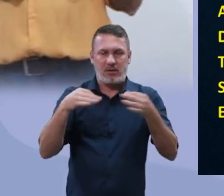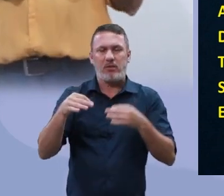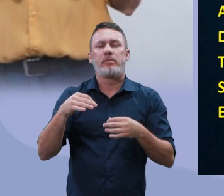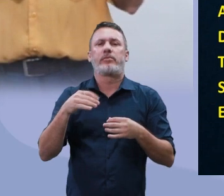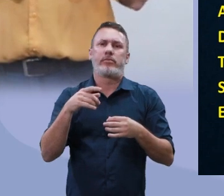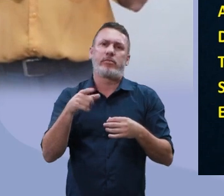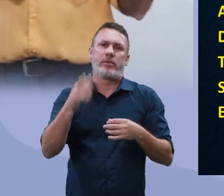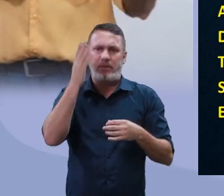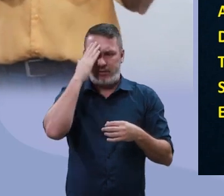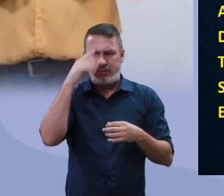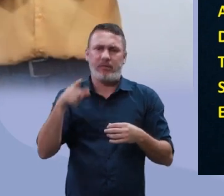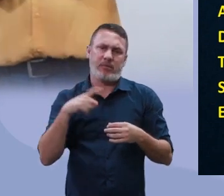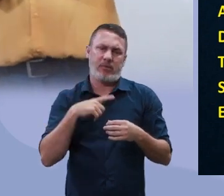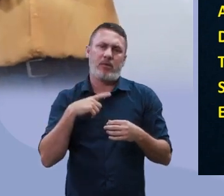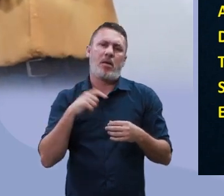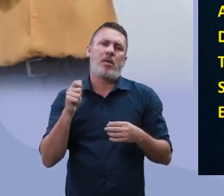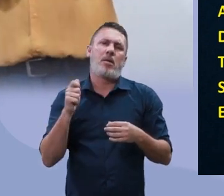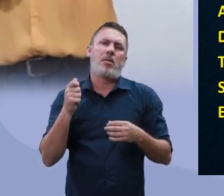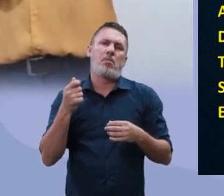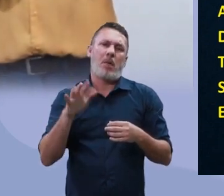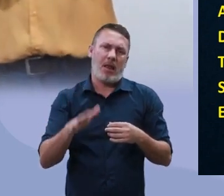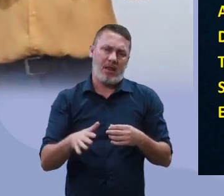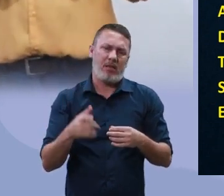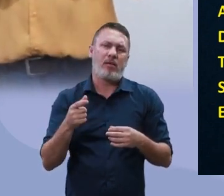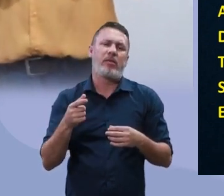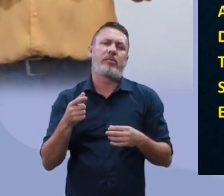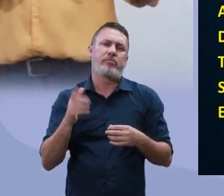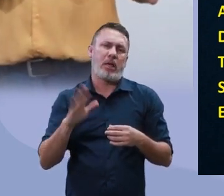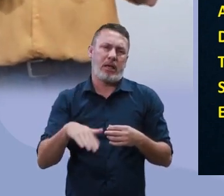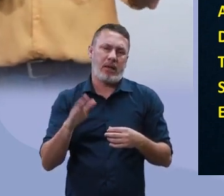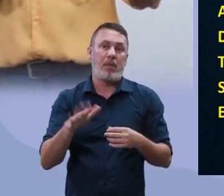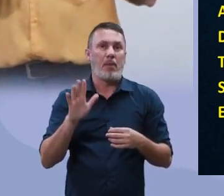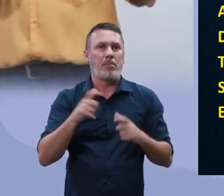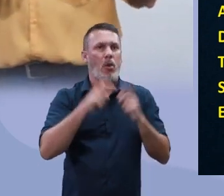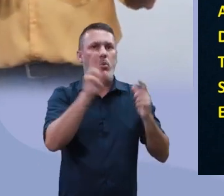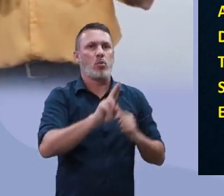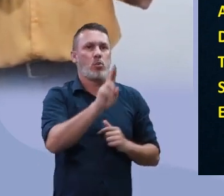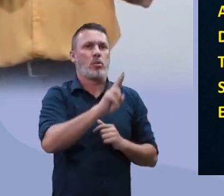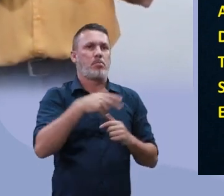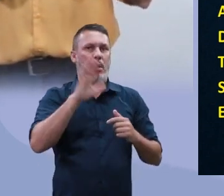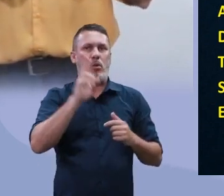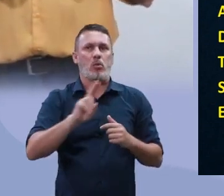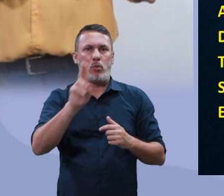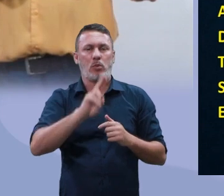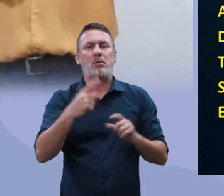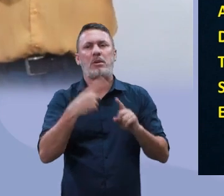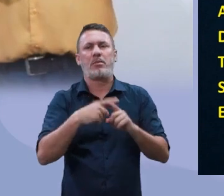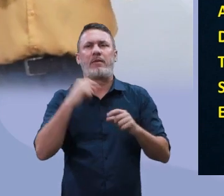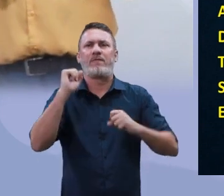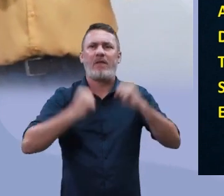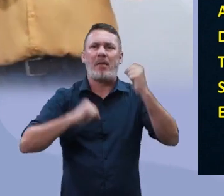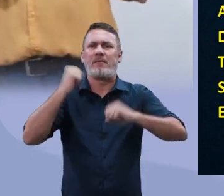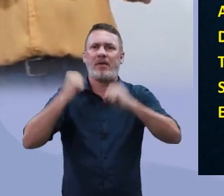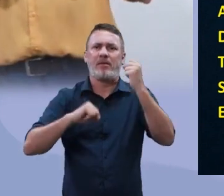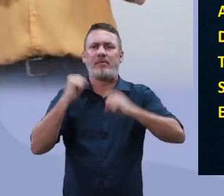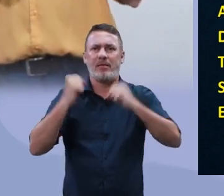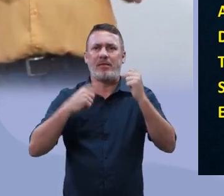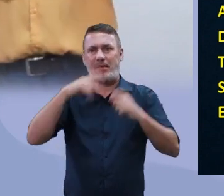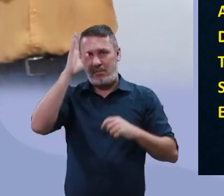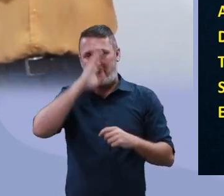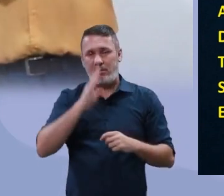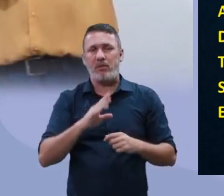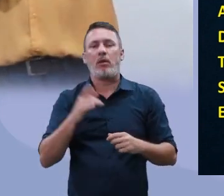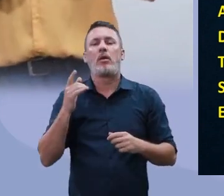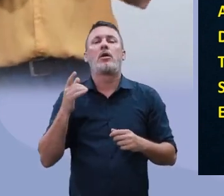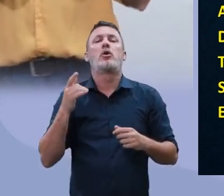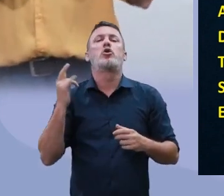versatilidade, né, e menor custo relativo, têm seu uso cada vez mais crescente. Né, da produção anual brasileira,